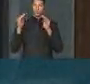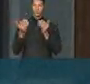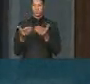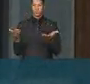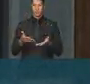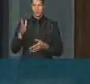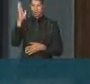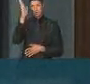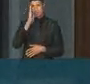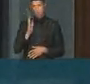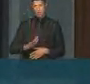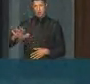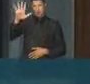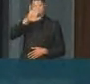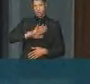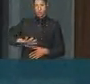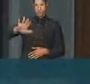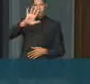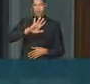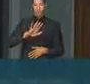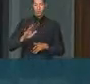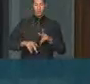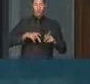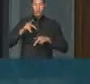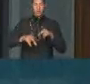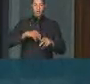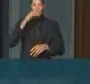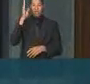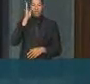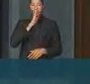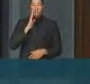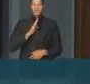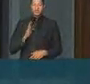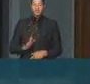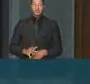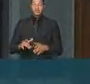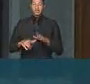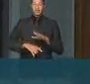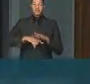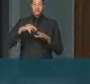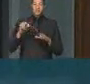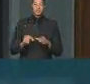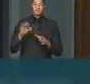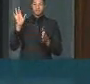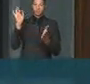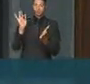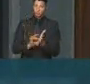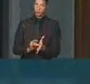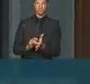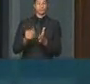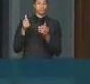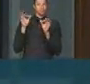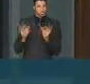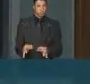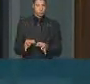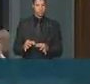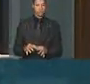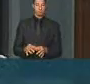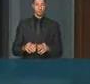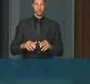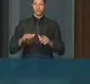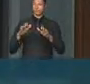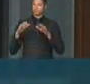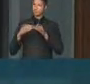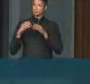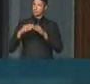nacional o povo brasileiro elegeu legitimamente por